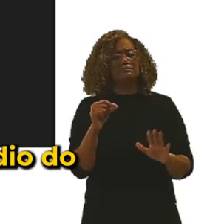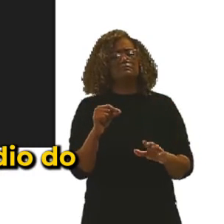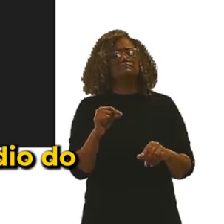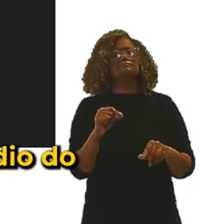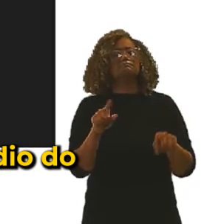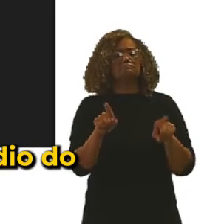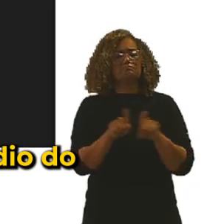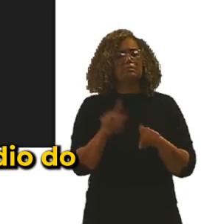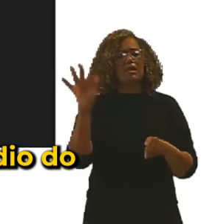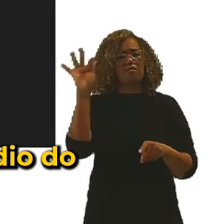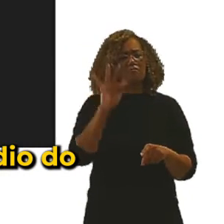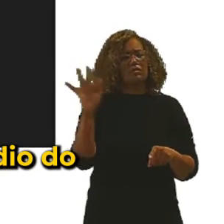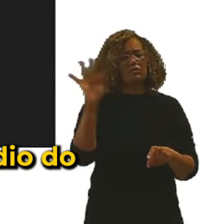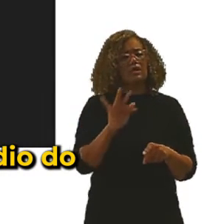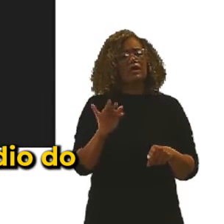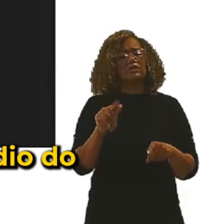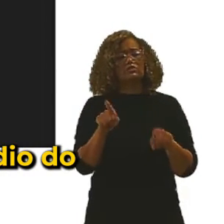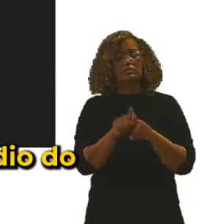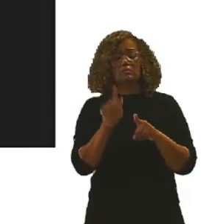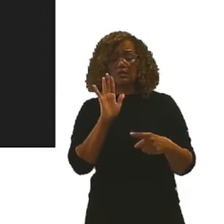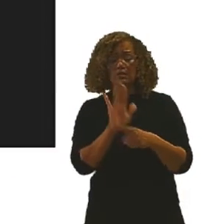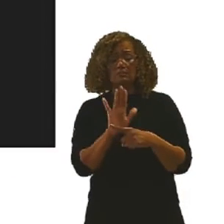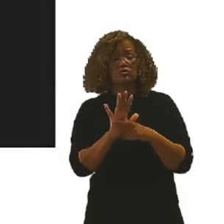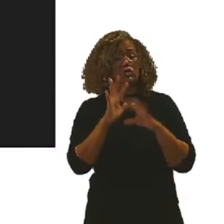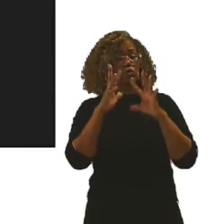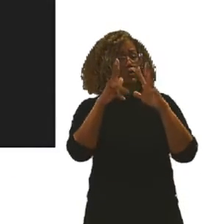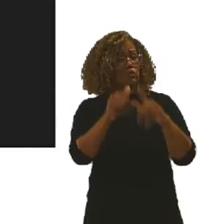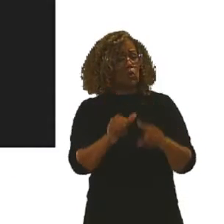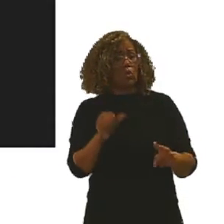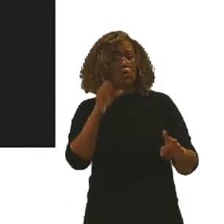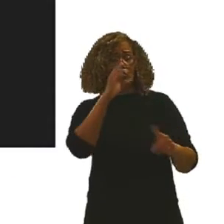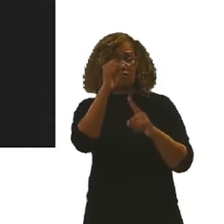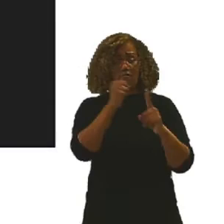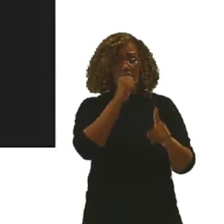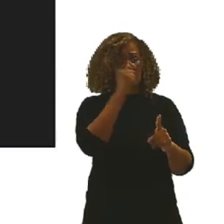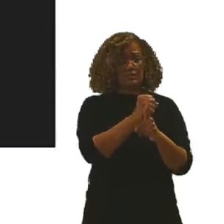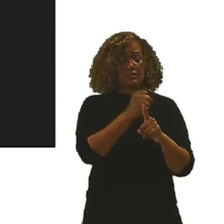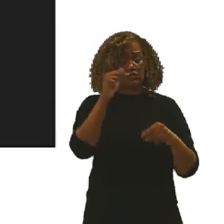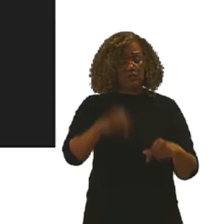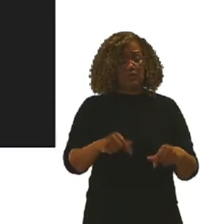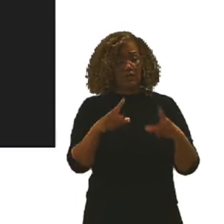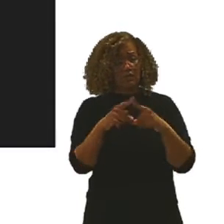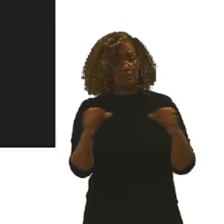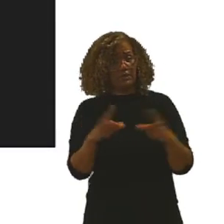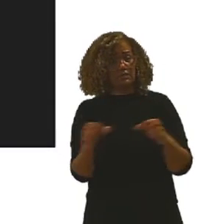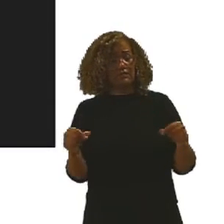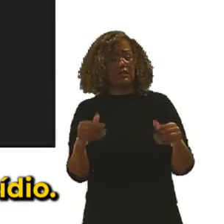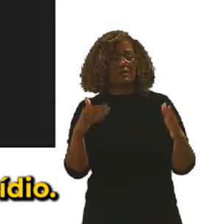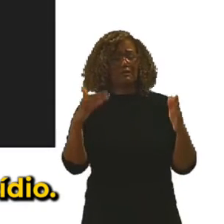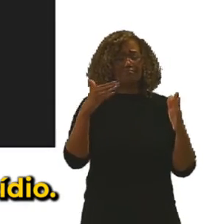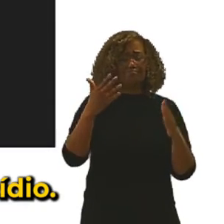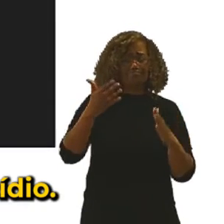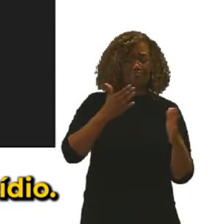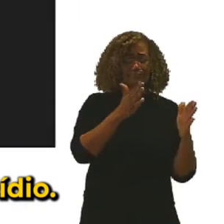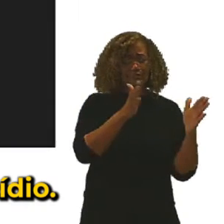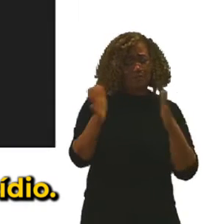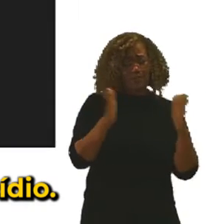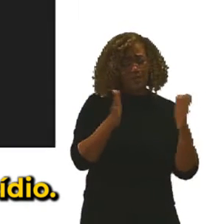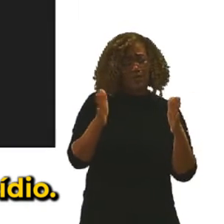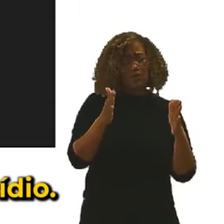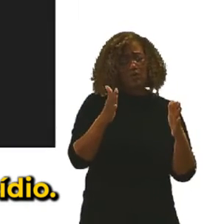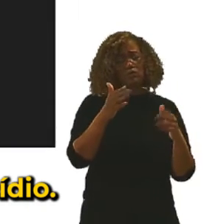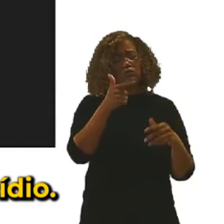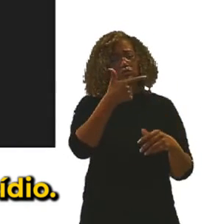traz um compilado de todos os feminicídios do Distrito Federal, desde a Lei 13.104, né, de 2015, até